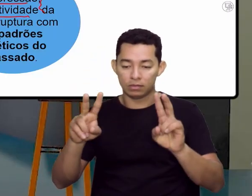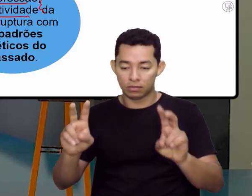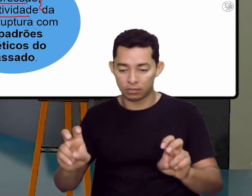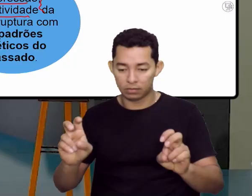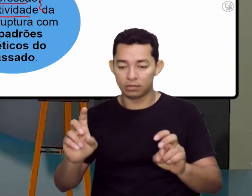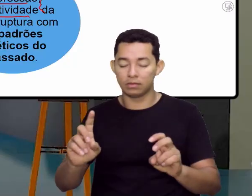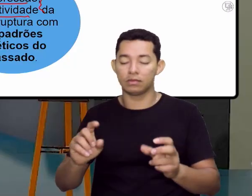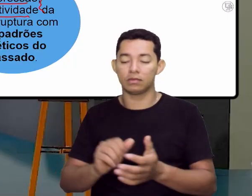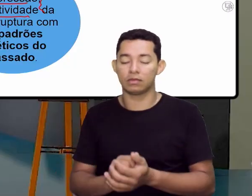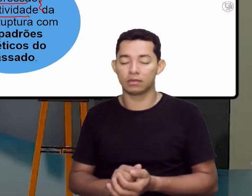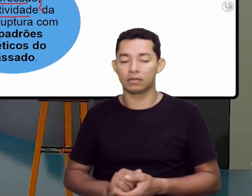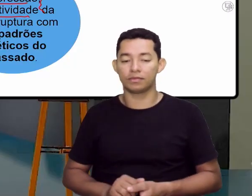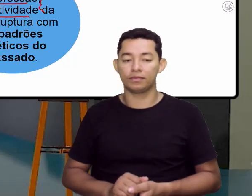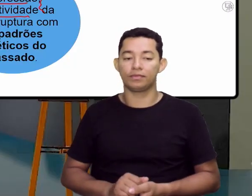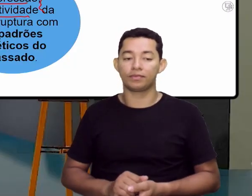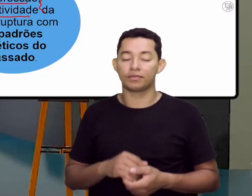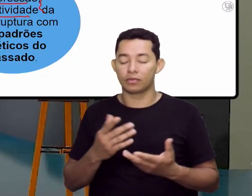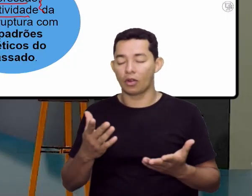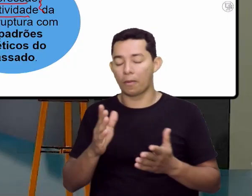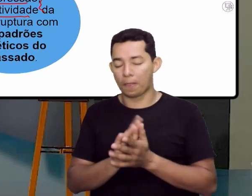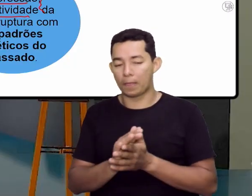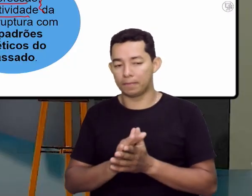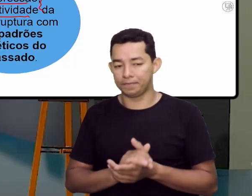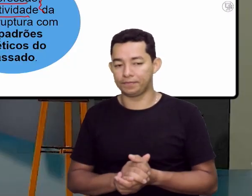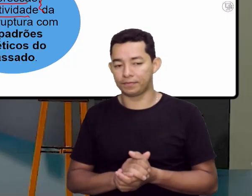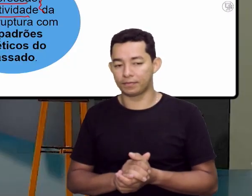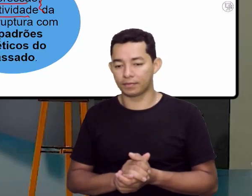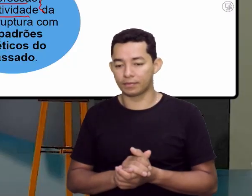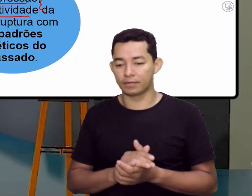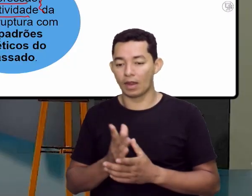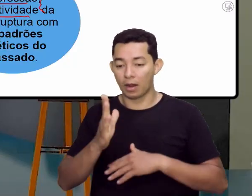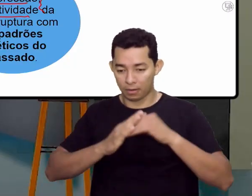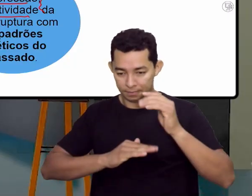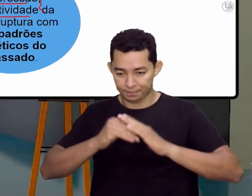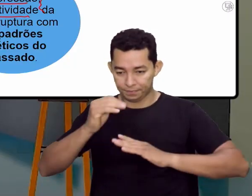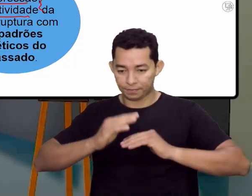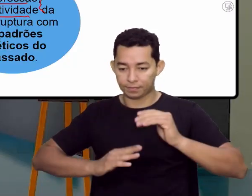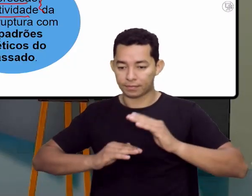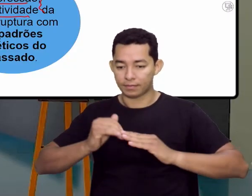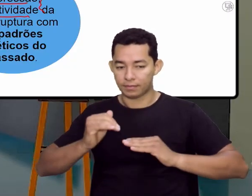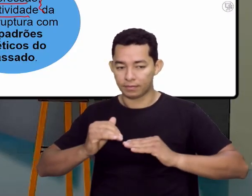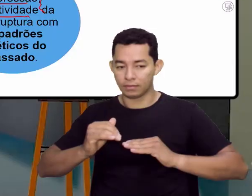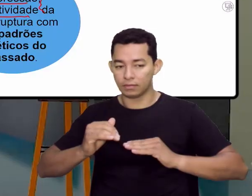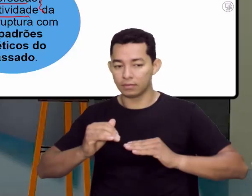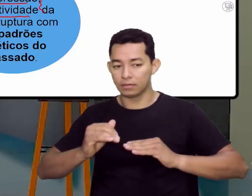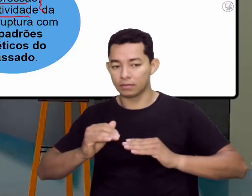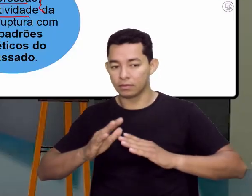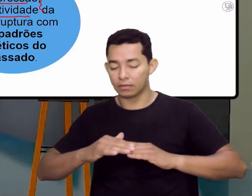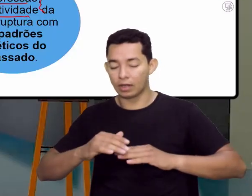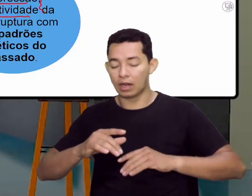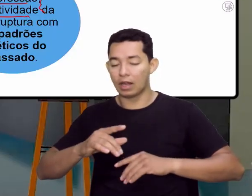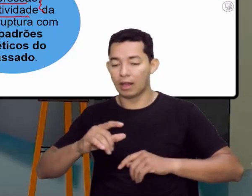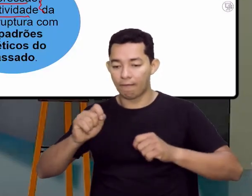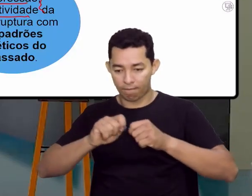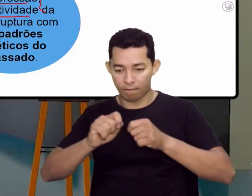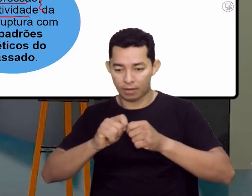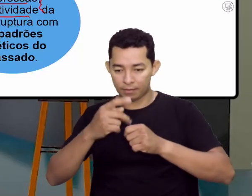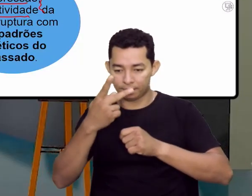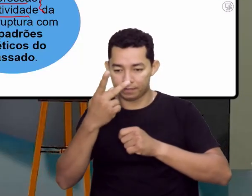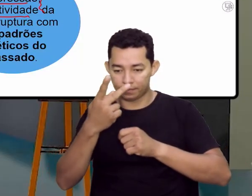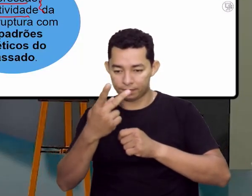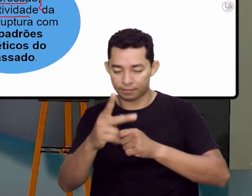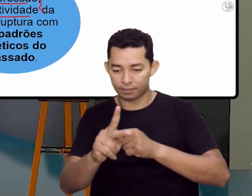comentar daqui para frente, né? Que é o seguinte, o artista, ele compõe, ele faz a sua obra